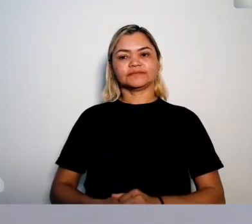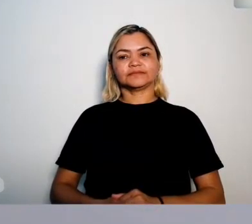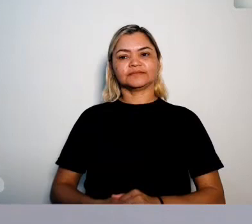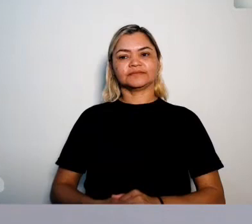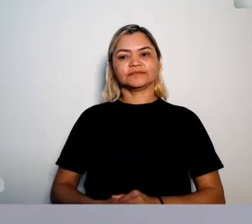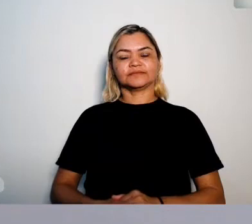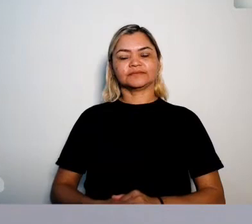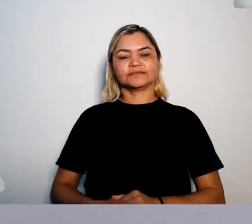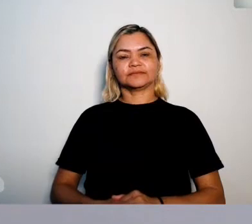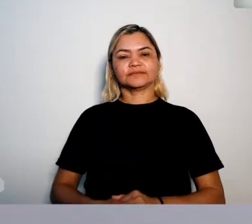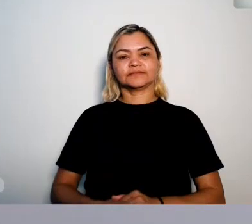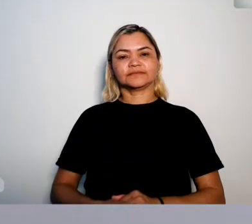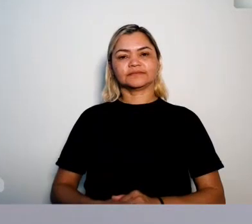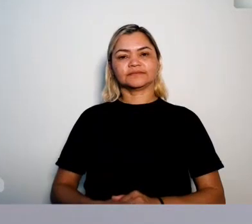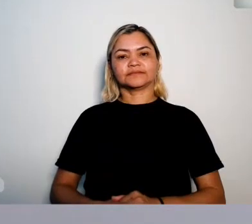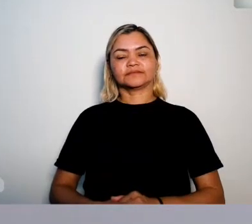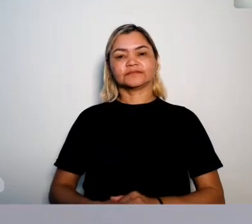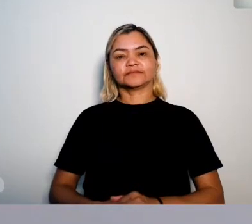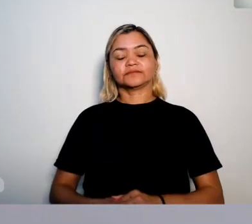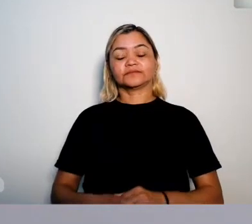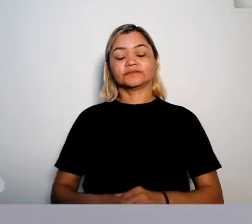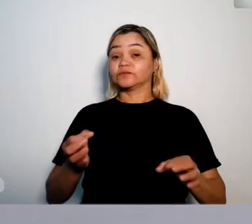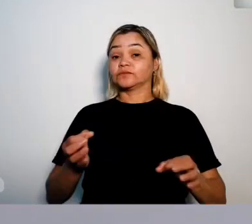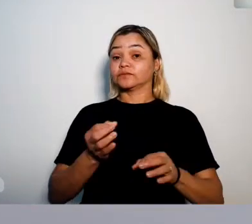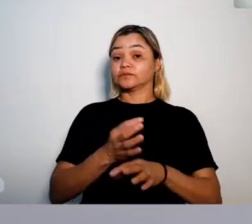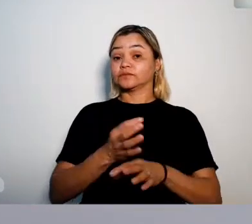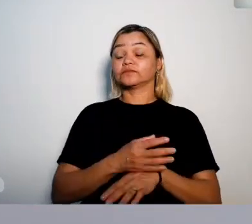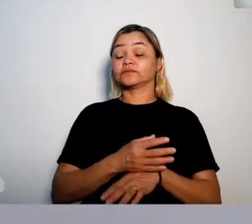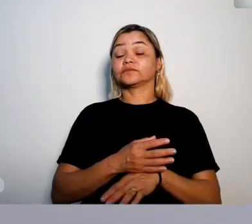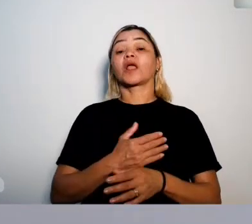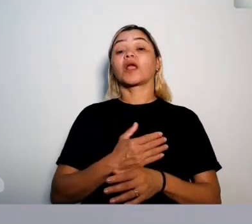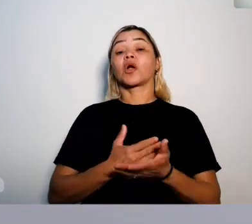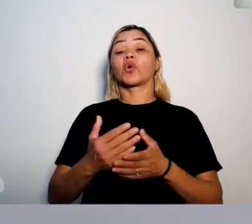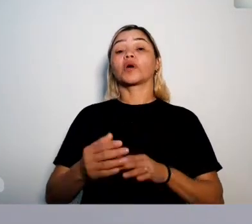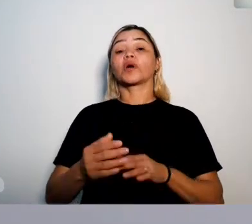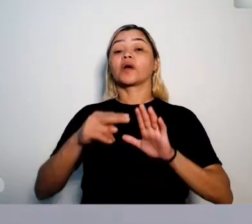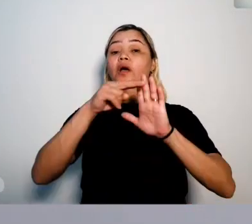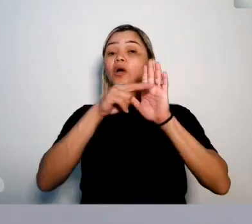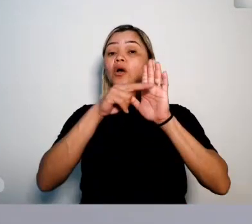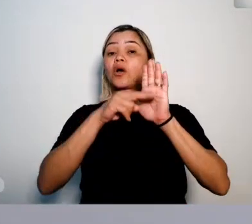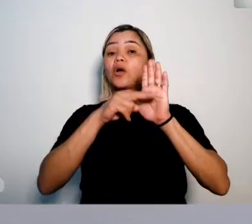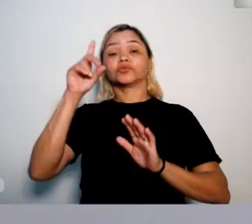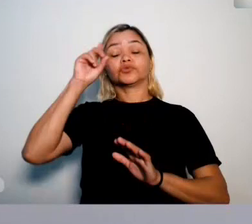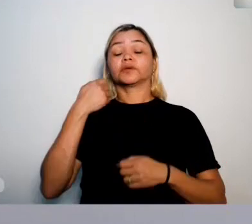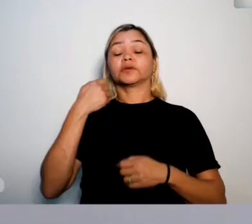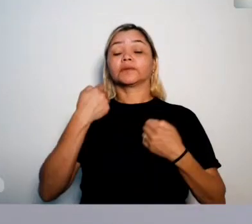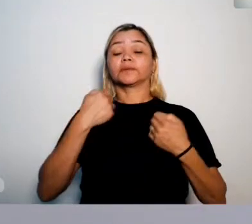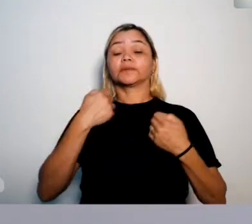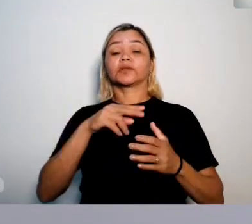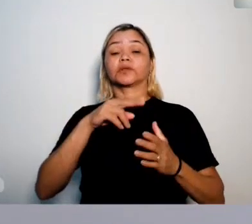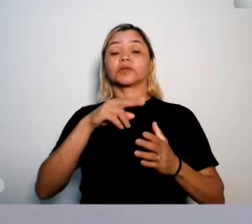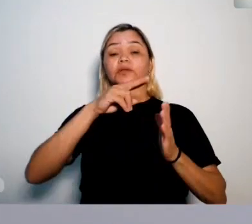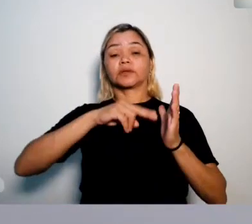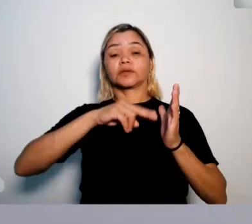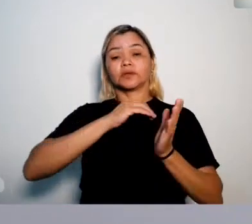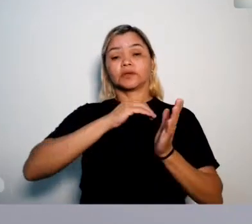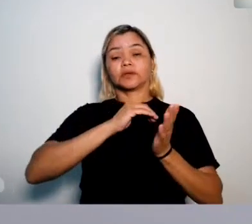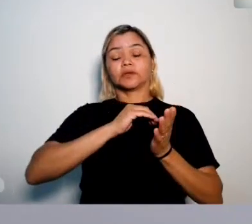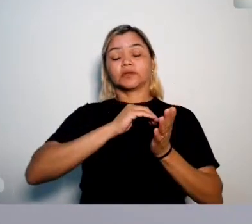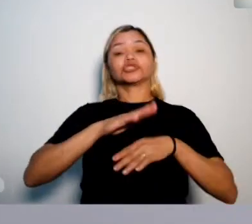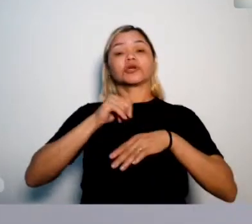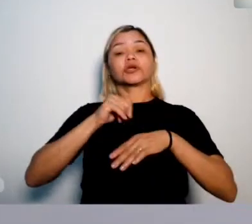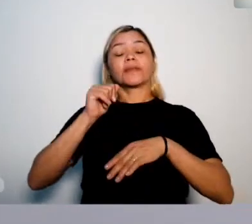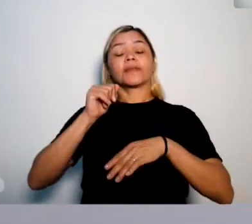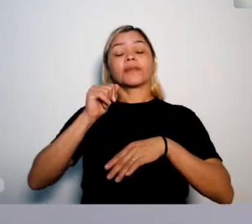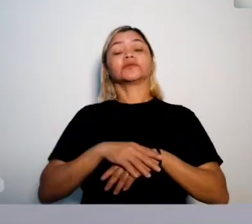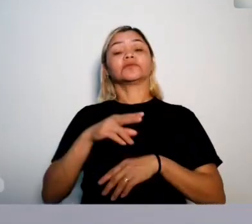Encerrado o grande expediente, passaremos para a ordem do dia. Solicito à senhora secretária que proceda a chamada do senhor vereador.